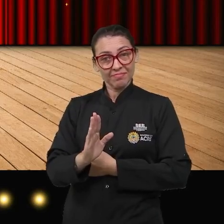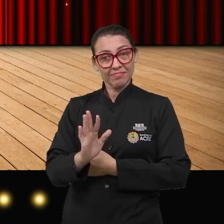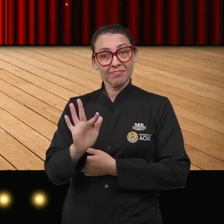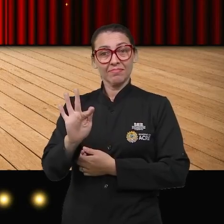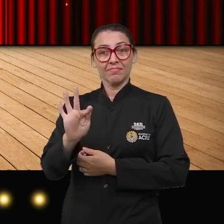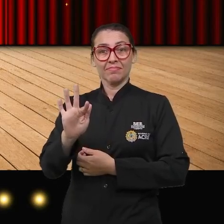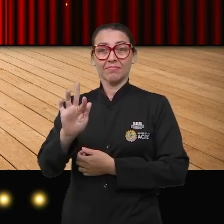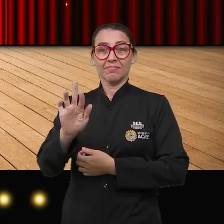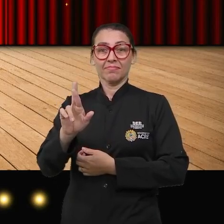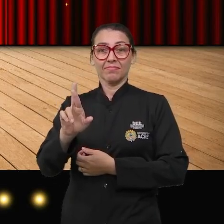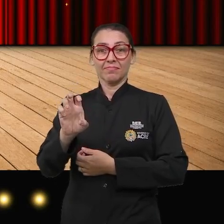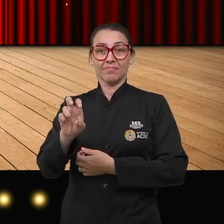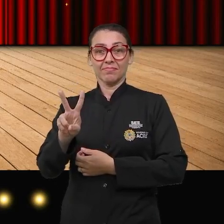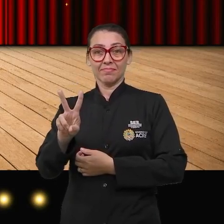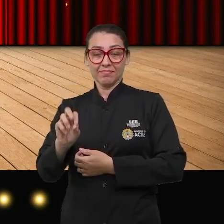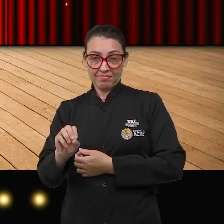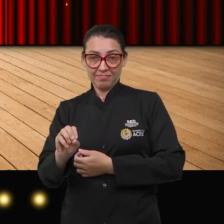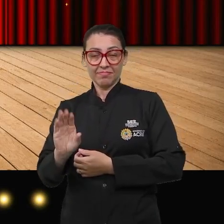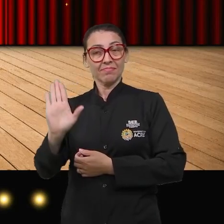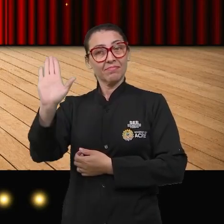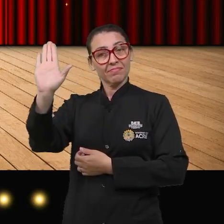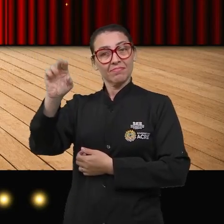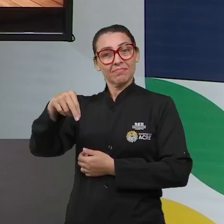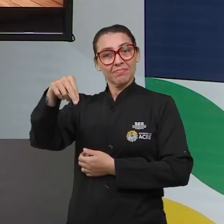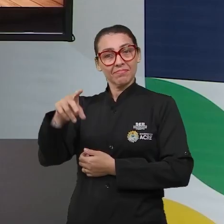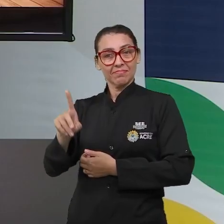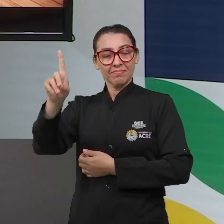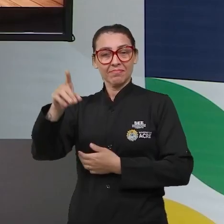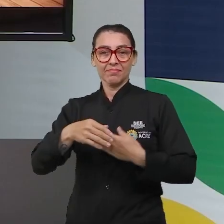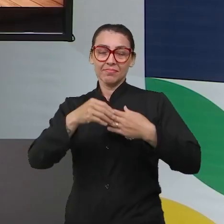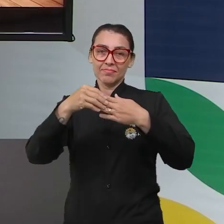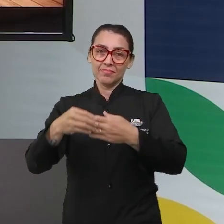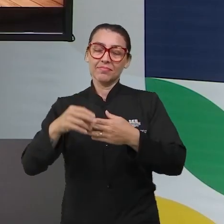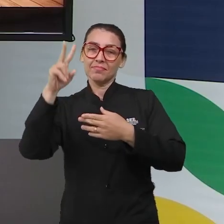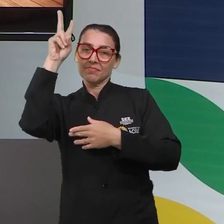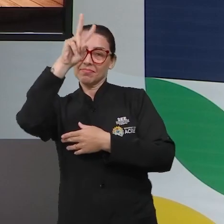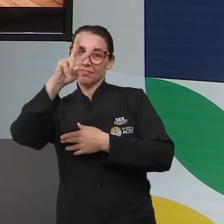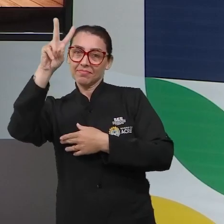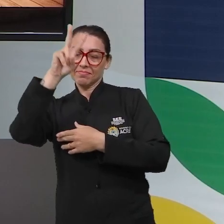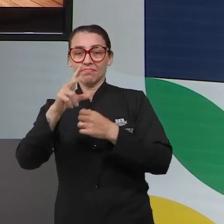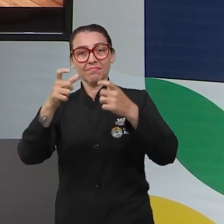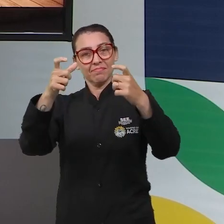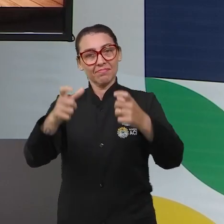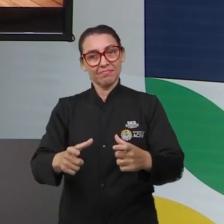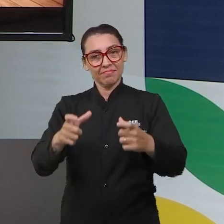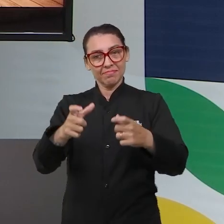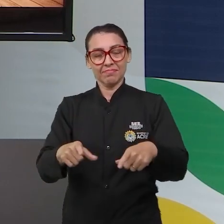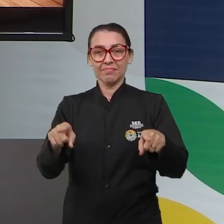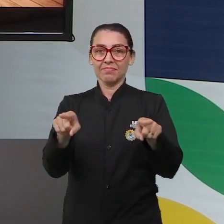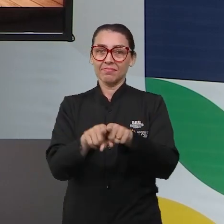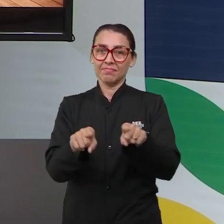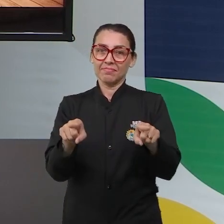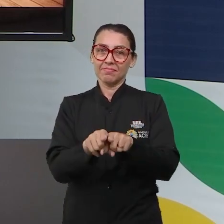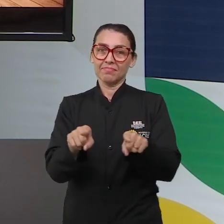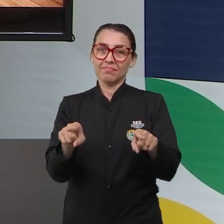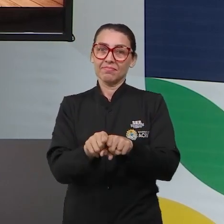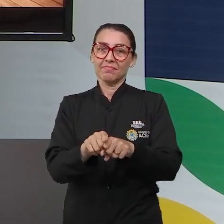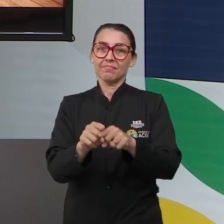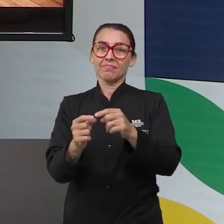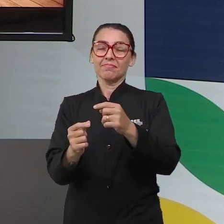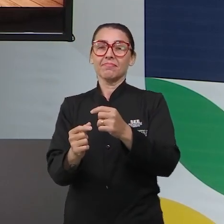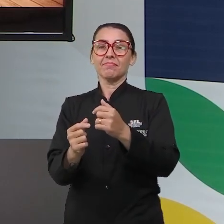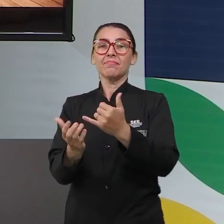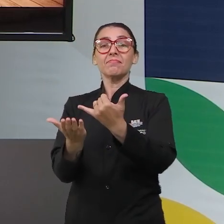da região lá de Pernambuco, do Nordeste, que traz aí essa história desse lugar e que, inclusive, é